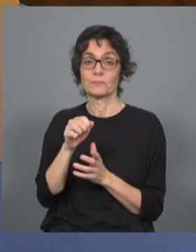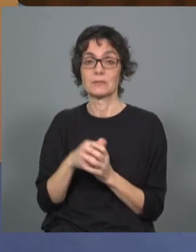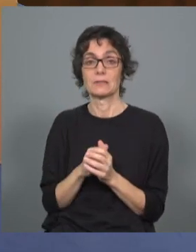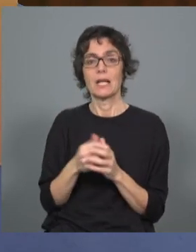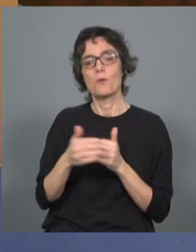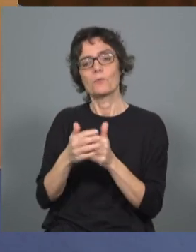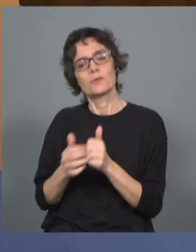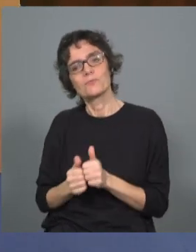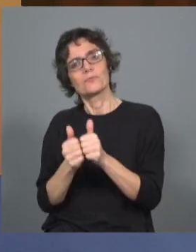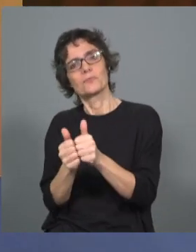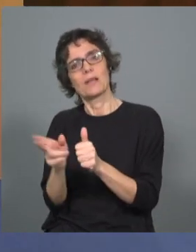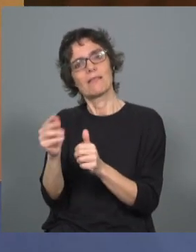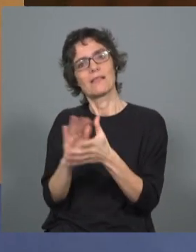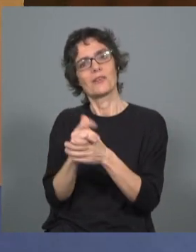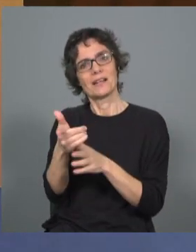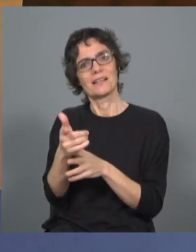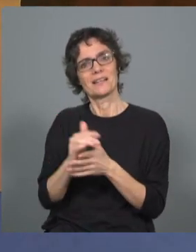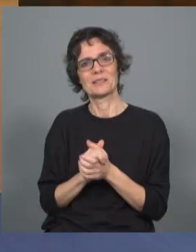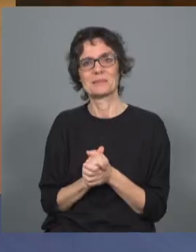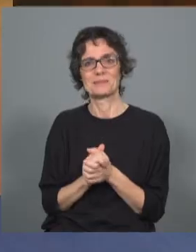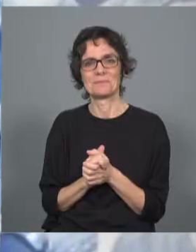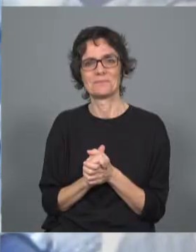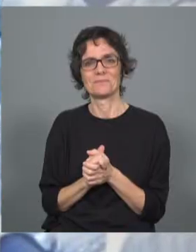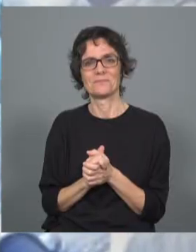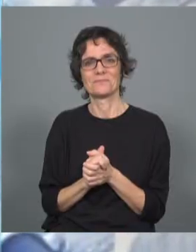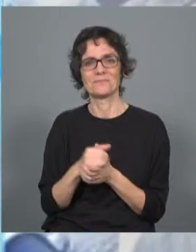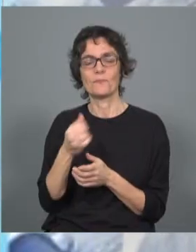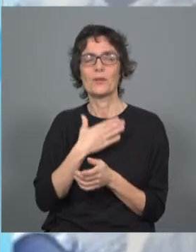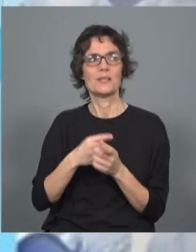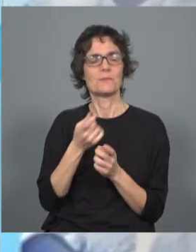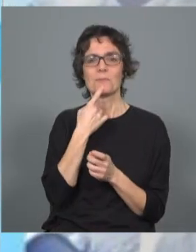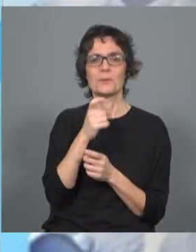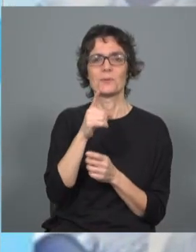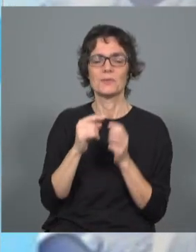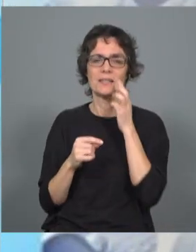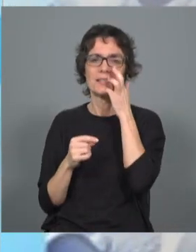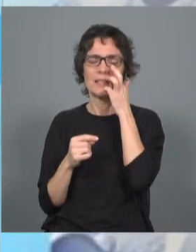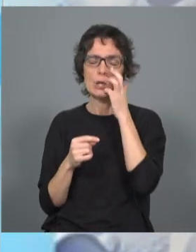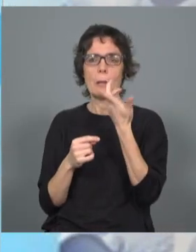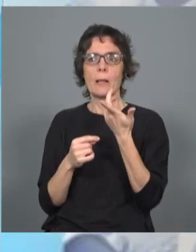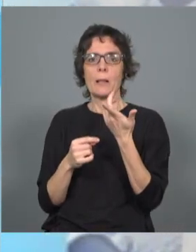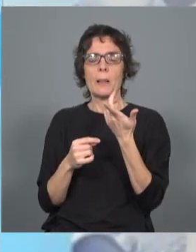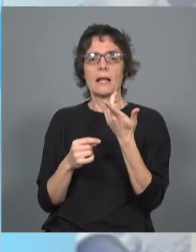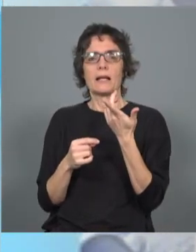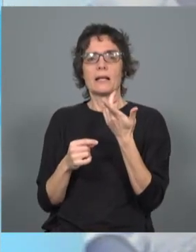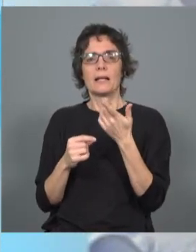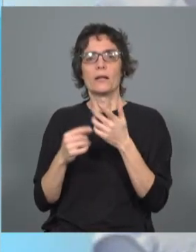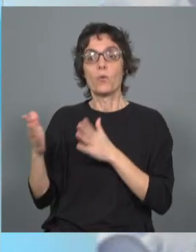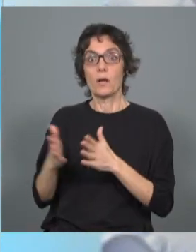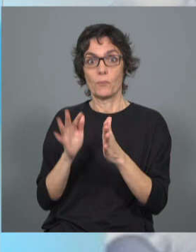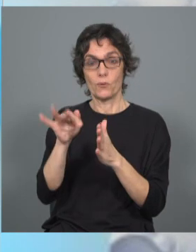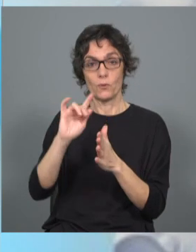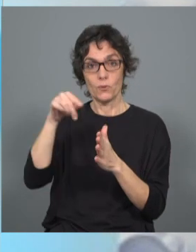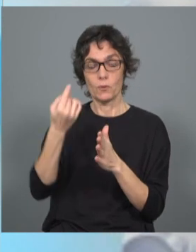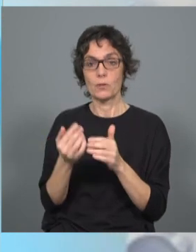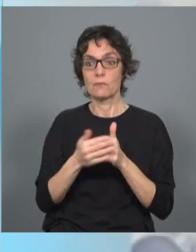de acompanhamento, não é? E para esse tal discernimento. E gostava que partilhassem connosco também a importância que teve a conclusão desse processo de discernimento, ou